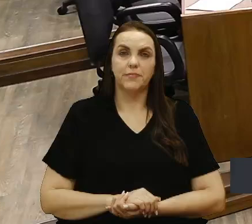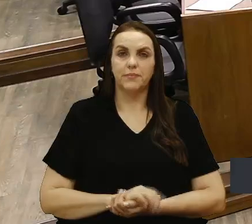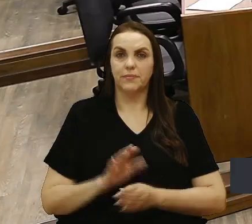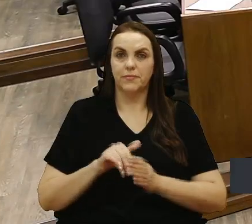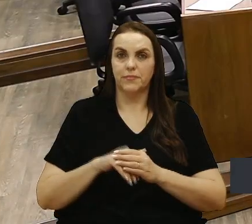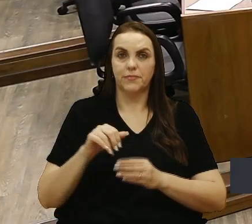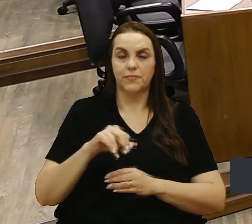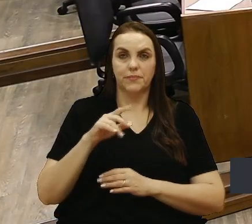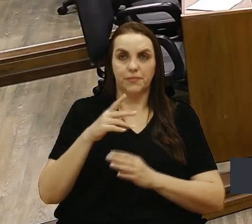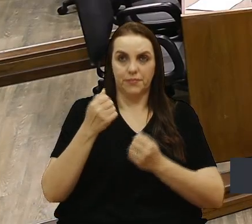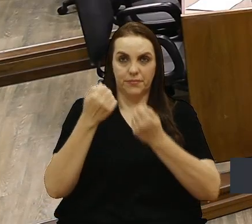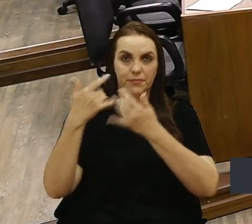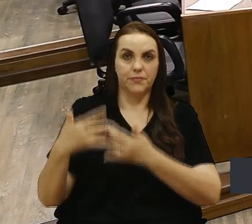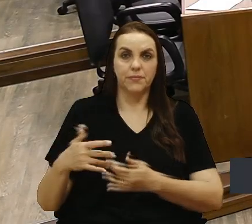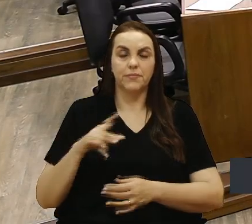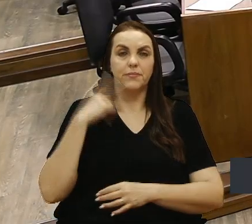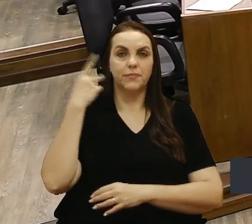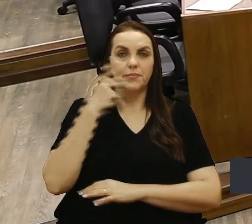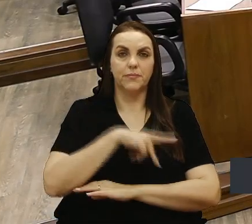Pedro Rodrigues.